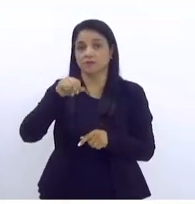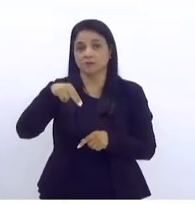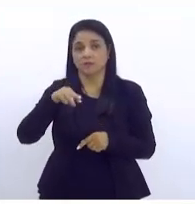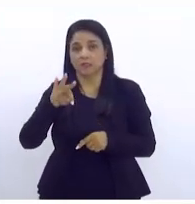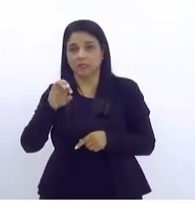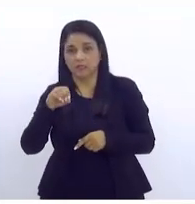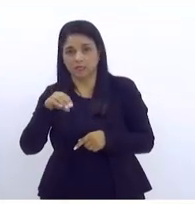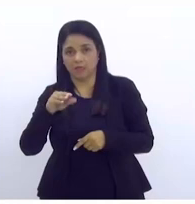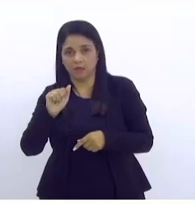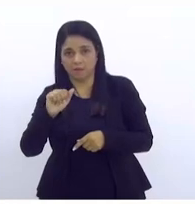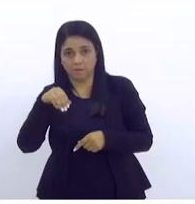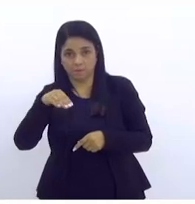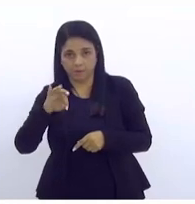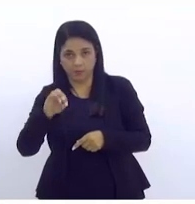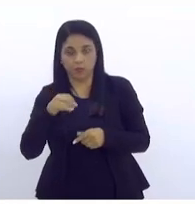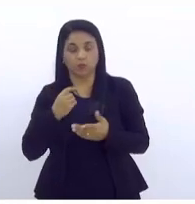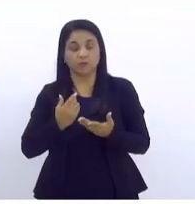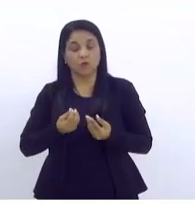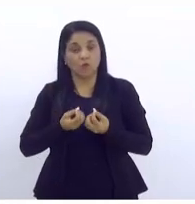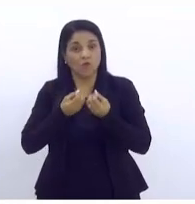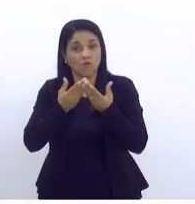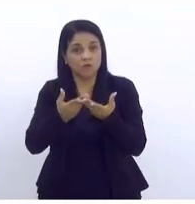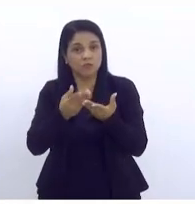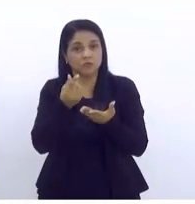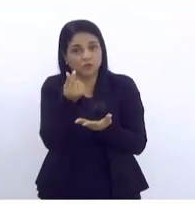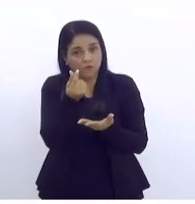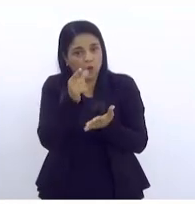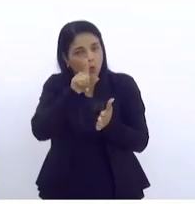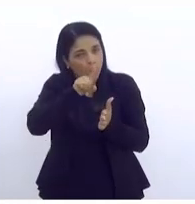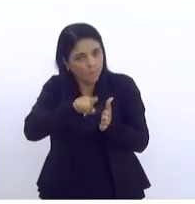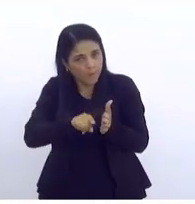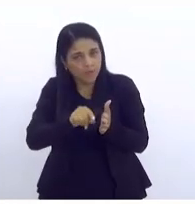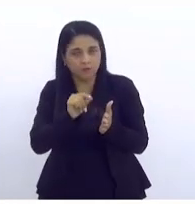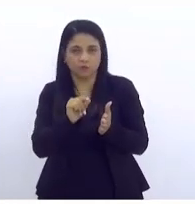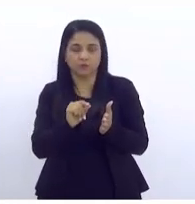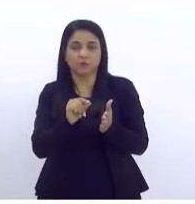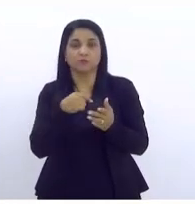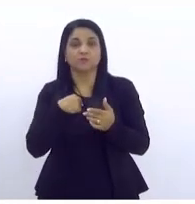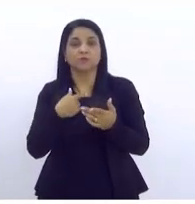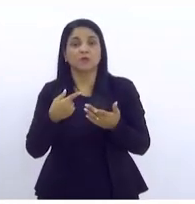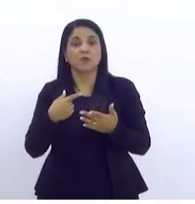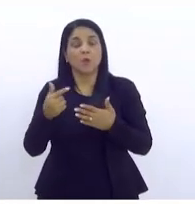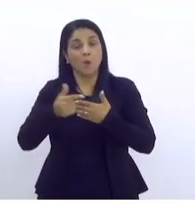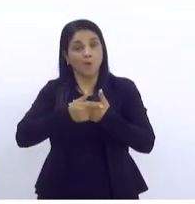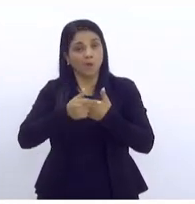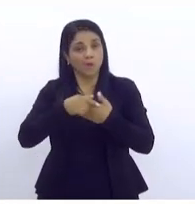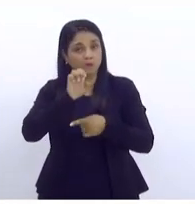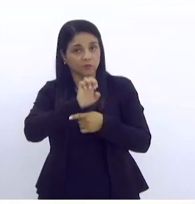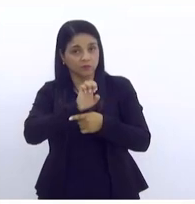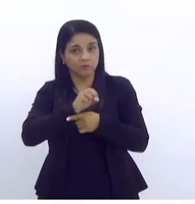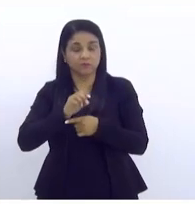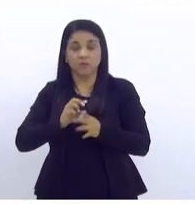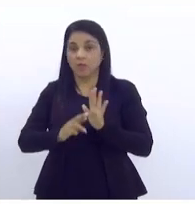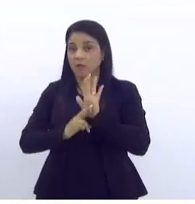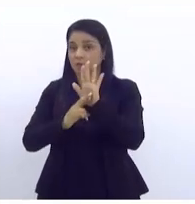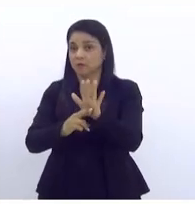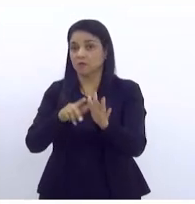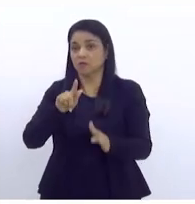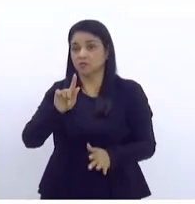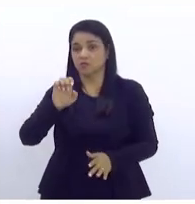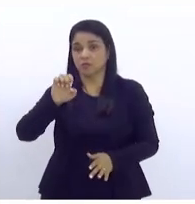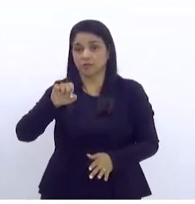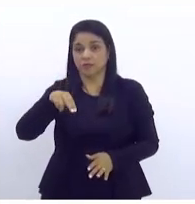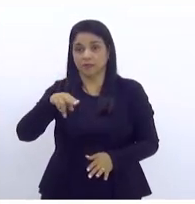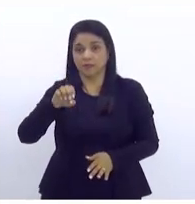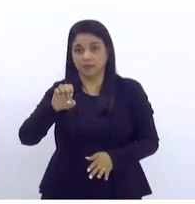a um custo acessível né para todos eh o papel do estado né a gente tem uma representação da Gena aqui do lado né então